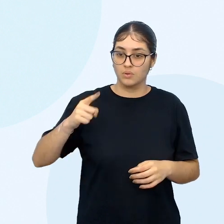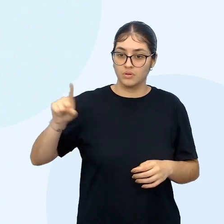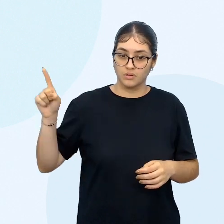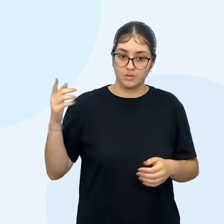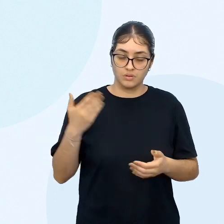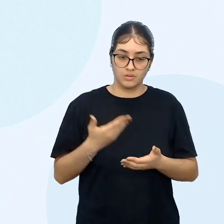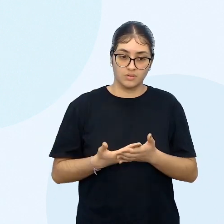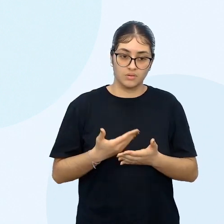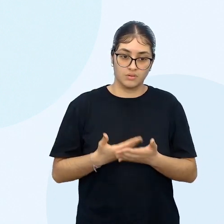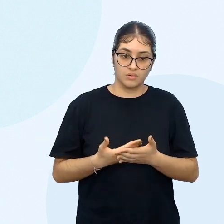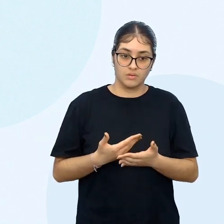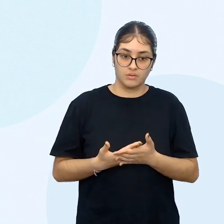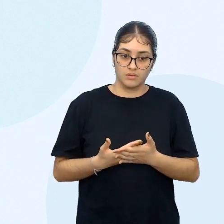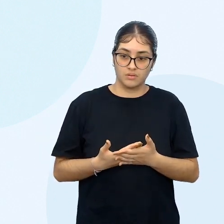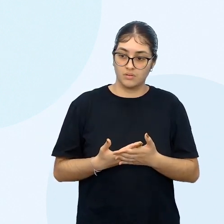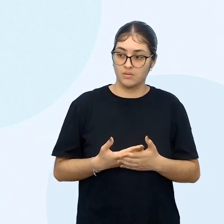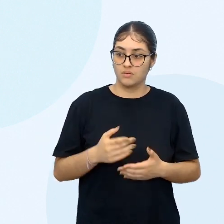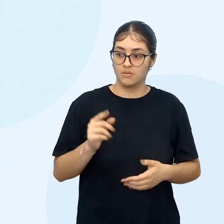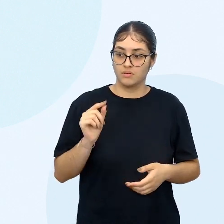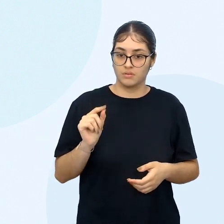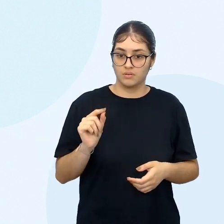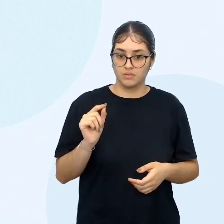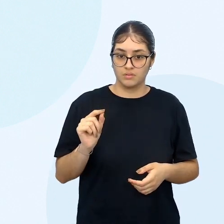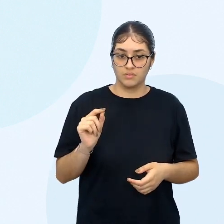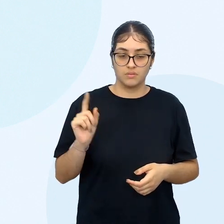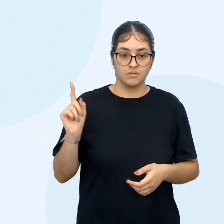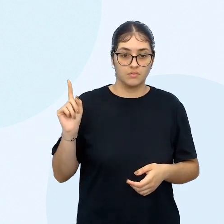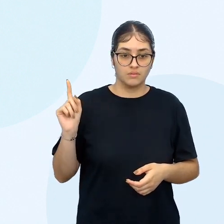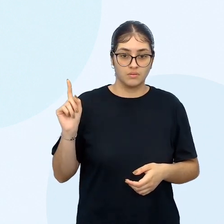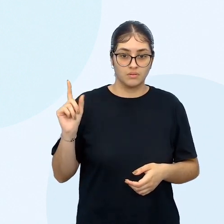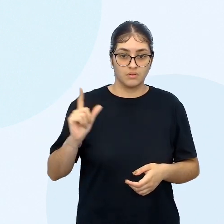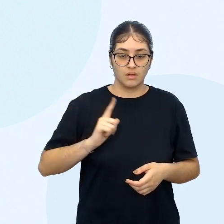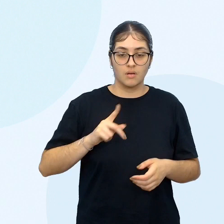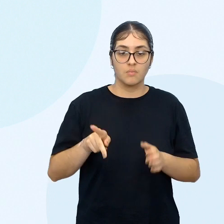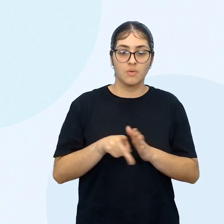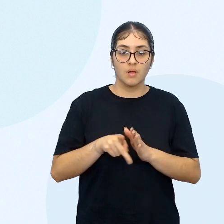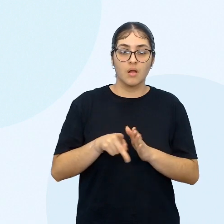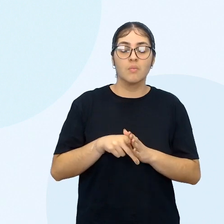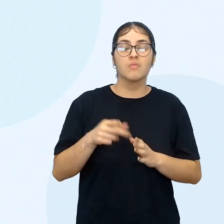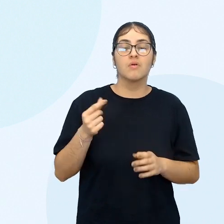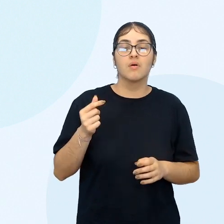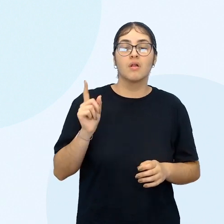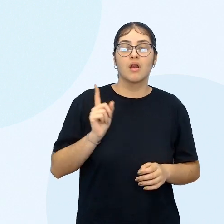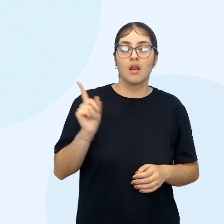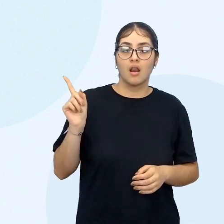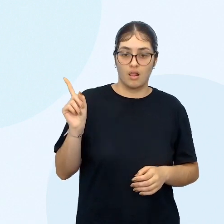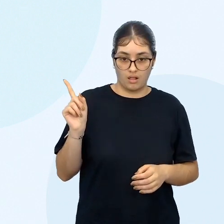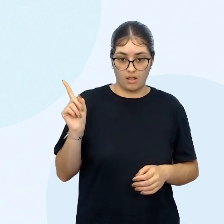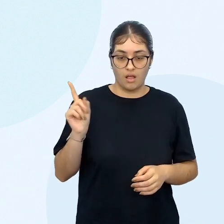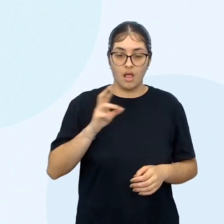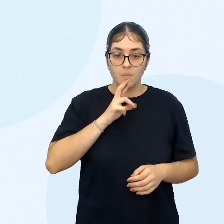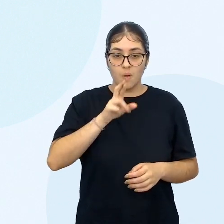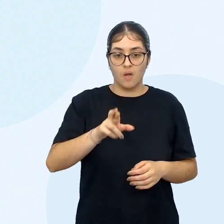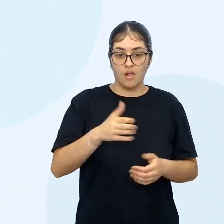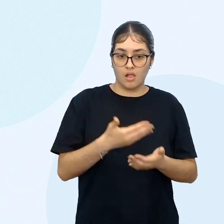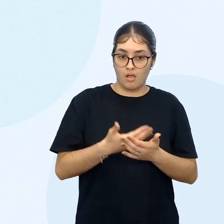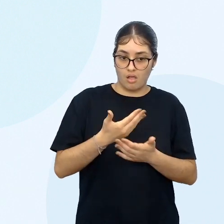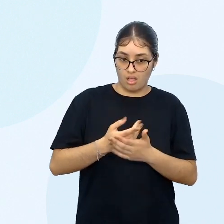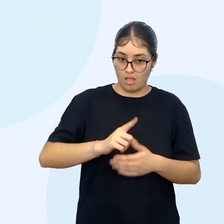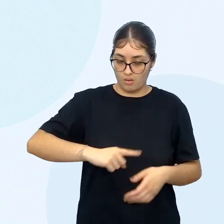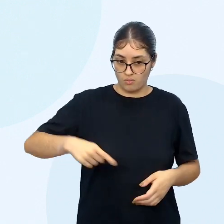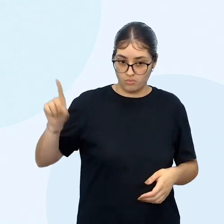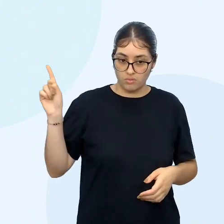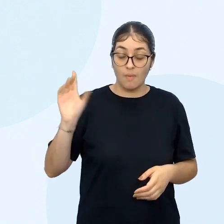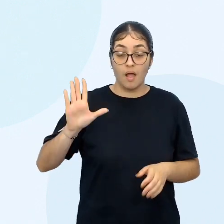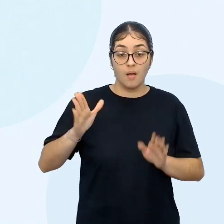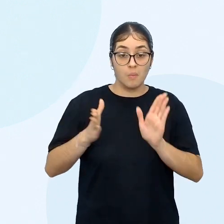que pedia para você fazer a média do valor do y, já tem o valor da média do valor do y aqui. Legal. Tá bom? Então, é a resposta da última aula. Tá? Mas a